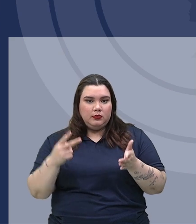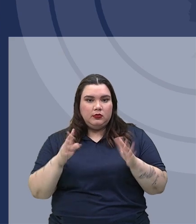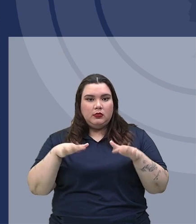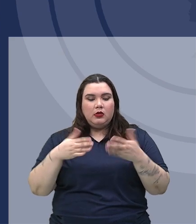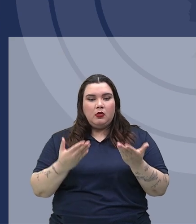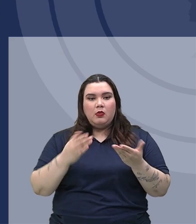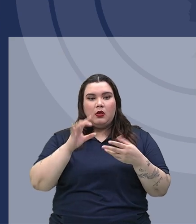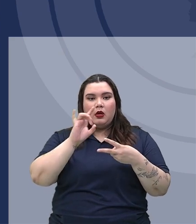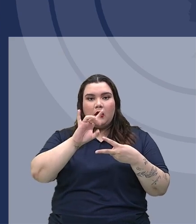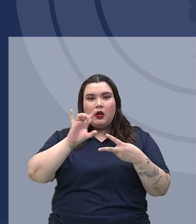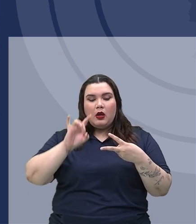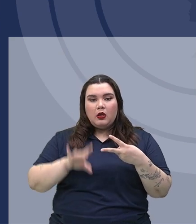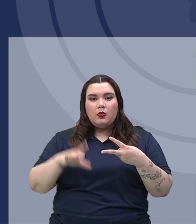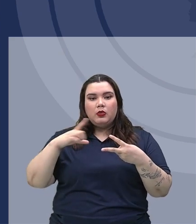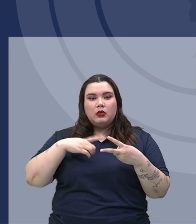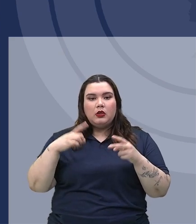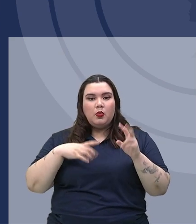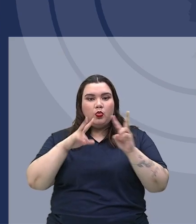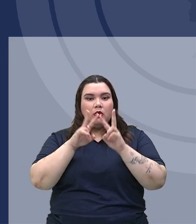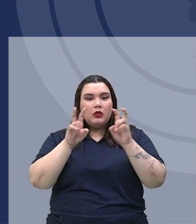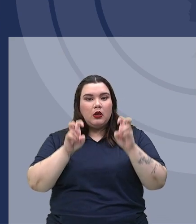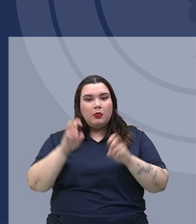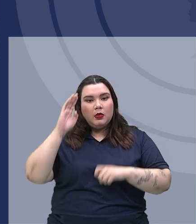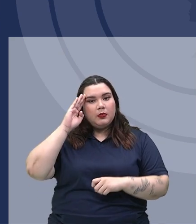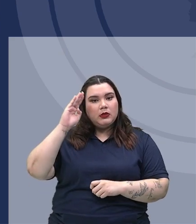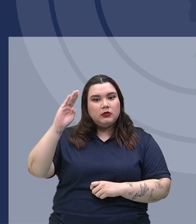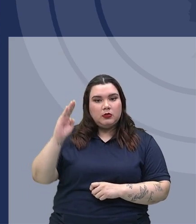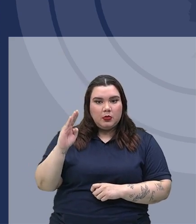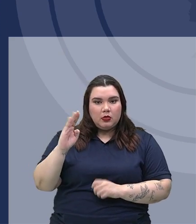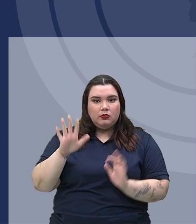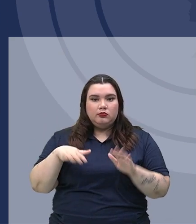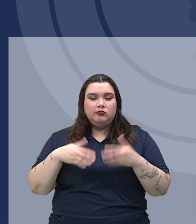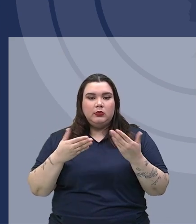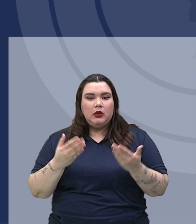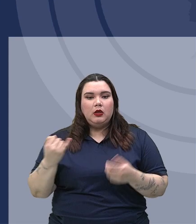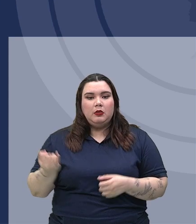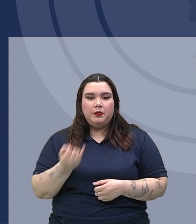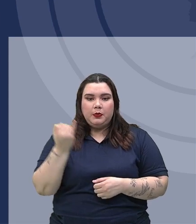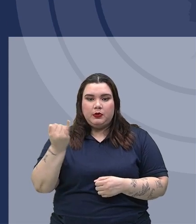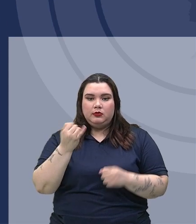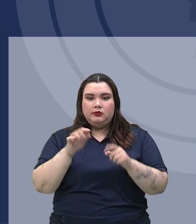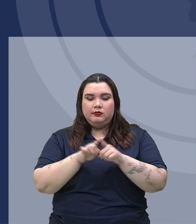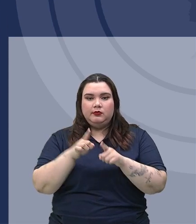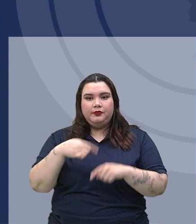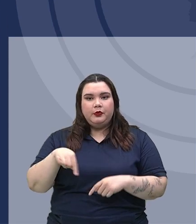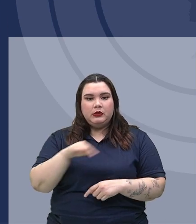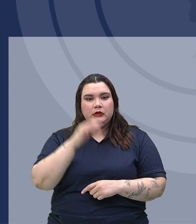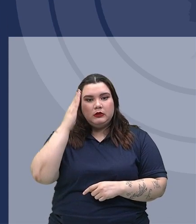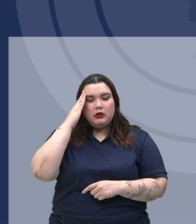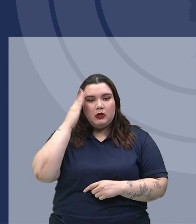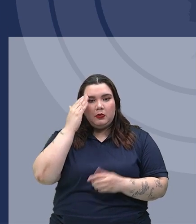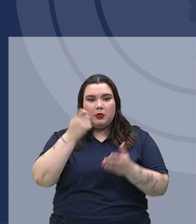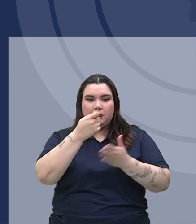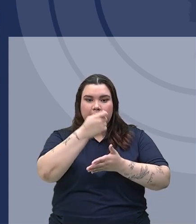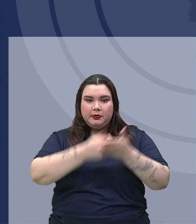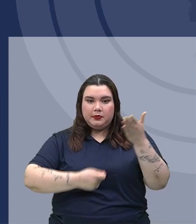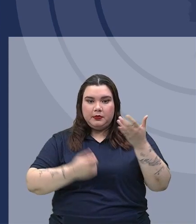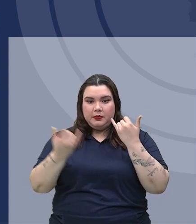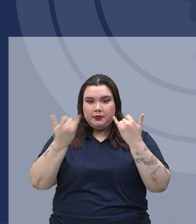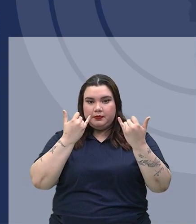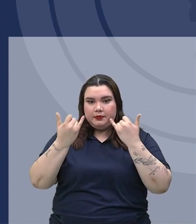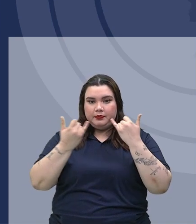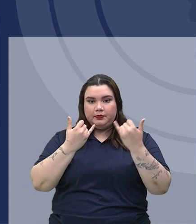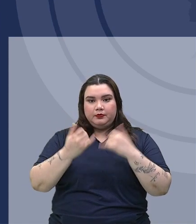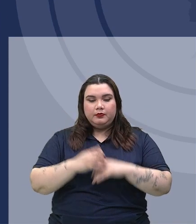vem o tema integrador, né? E aí, isso também é muito importante também vocês saberem para preencher o diário.